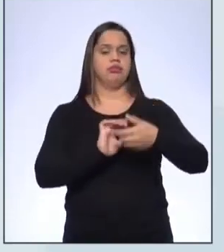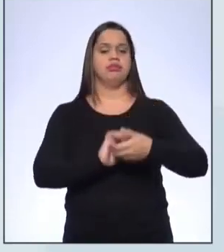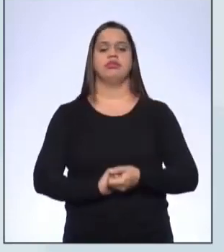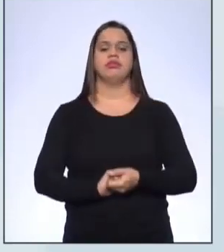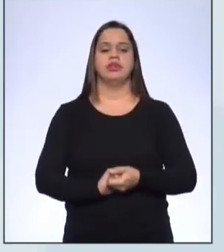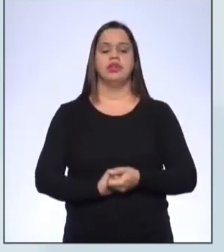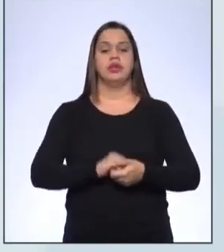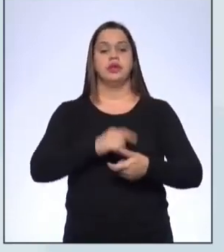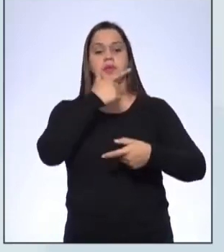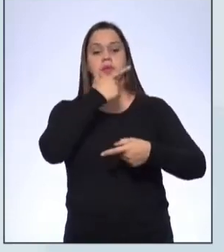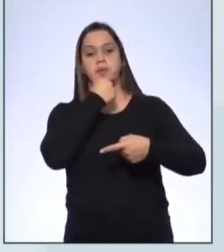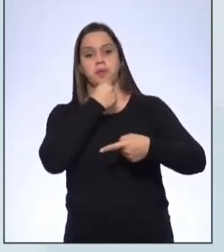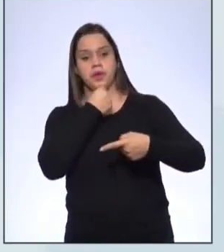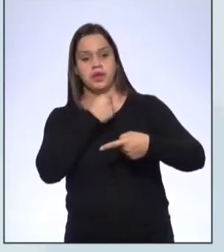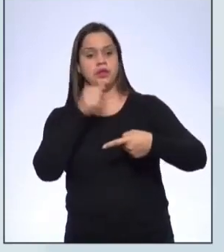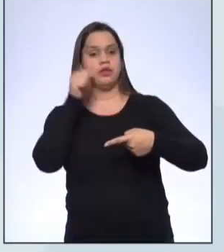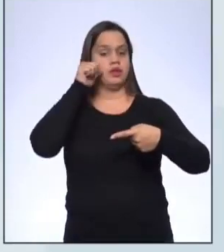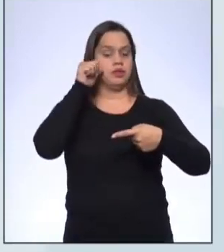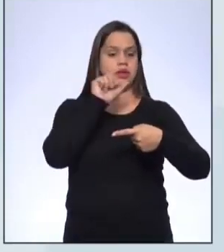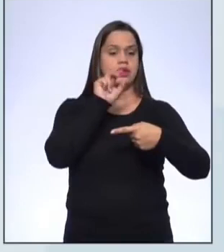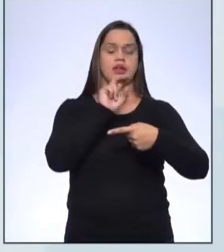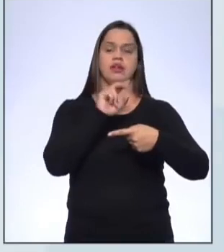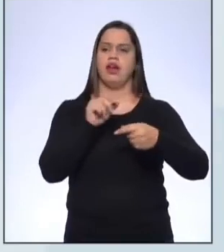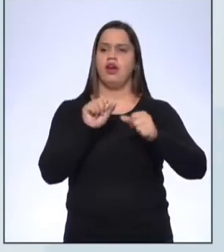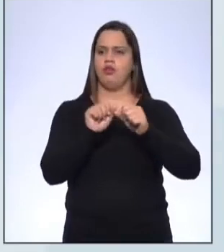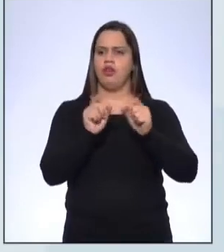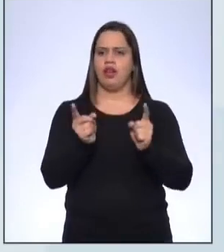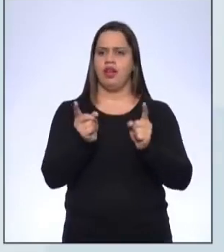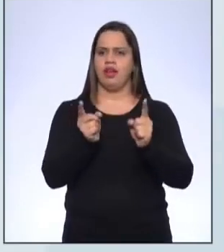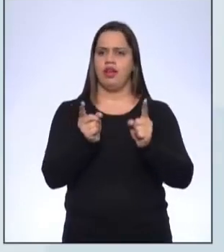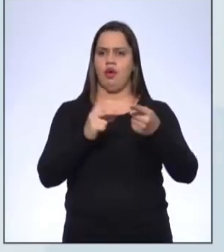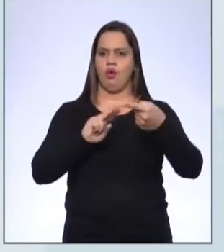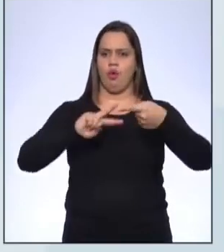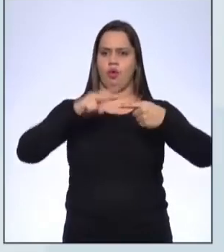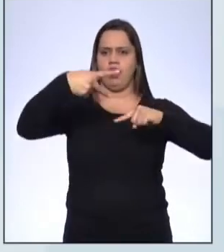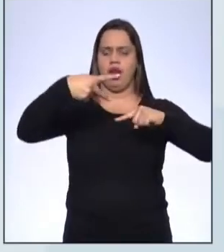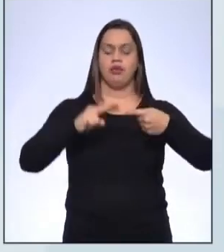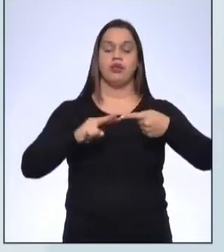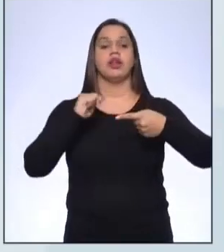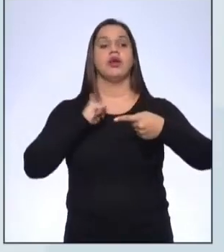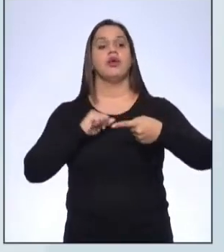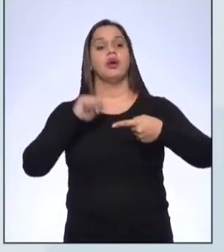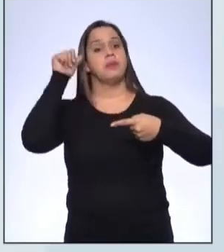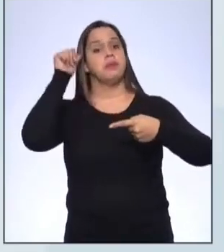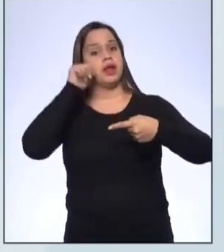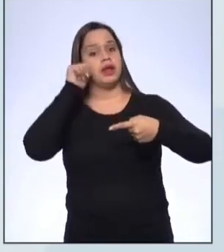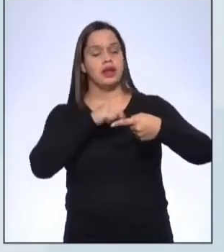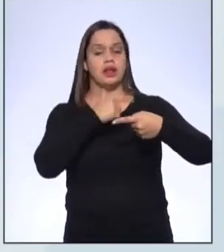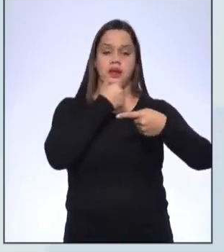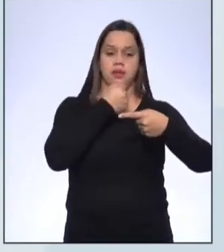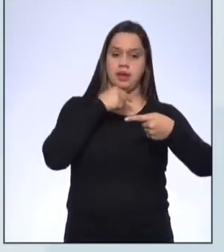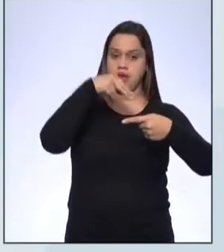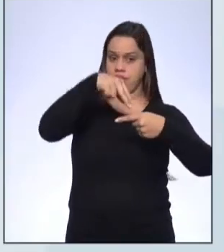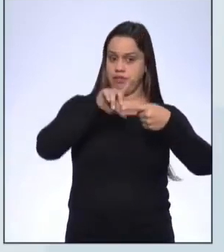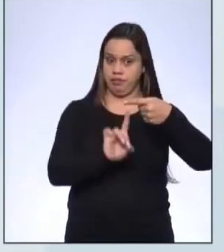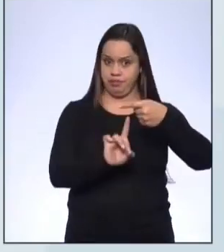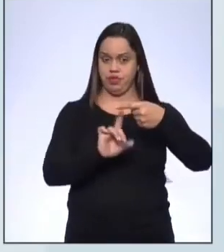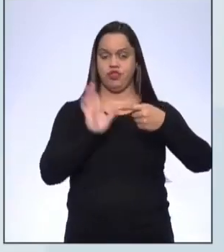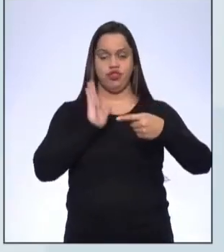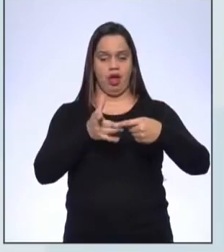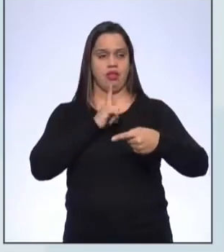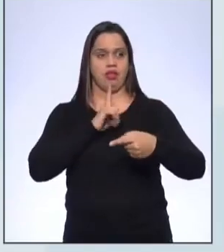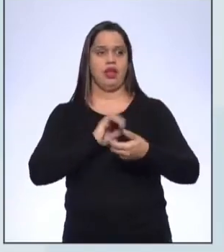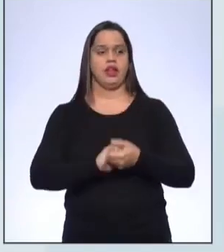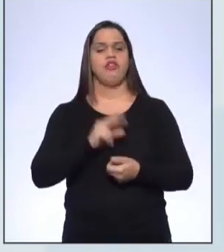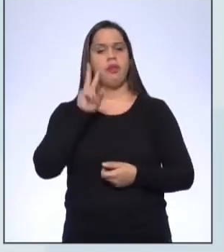ok? Então, meninas, falei em contrário, né? Então, meninas e meninos, tá? Vamos usar um símbolozinho